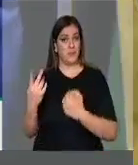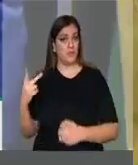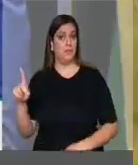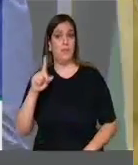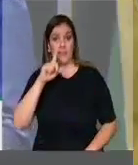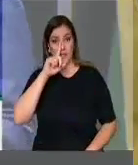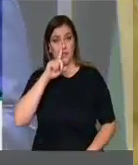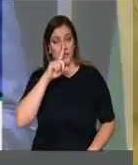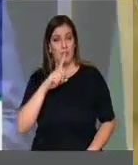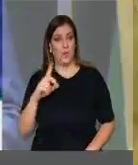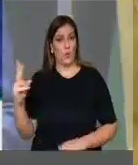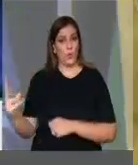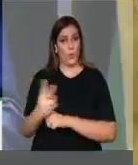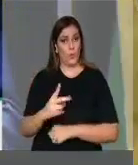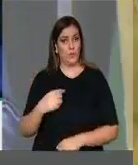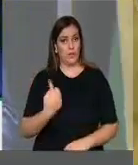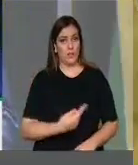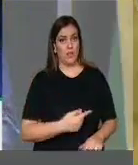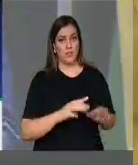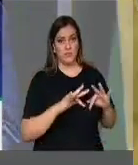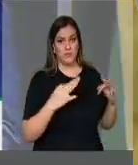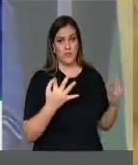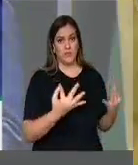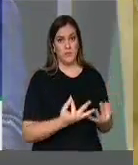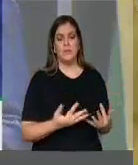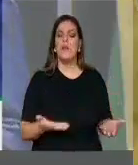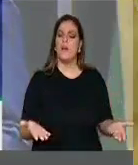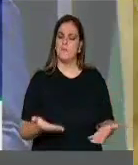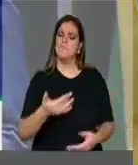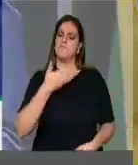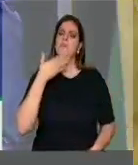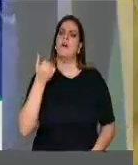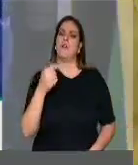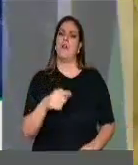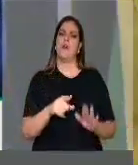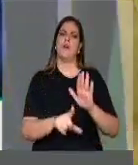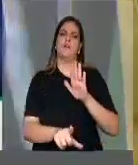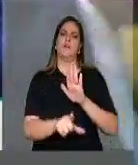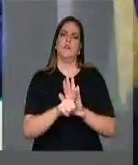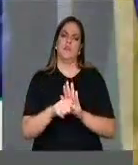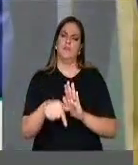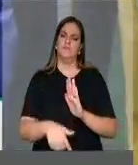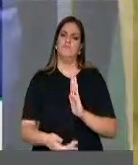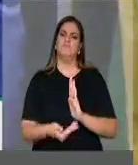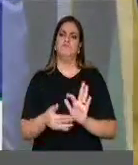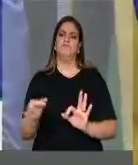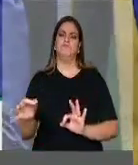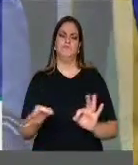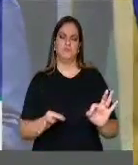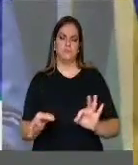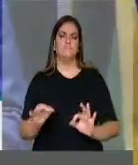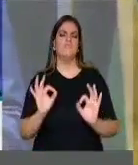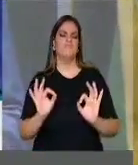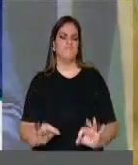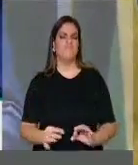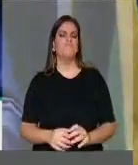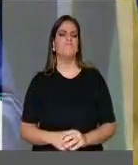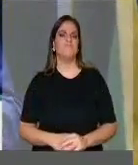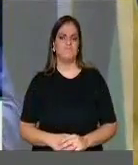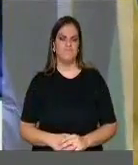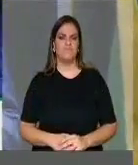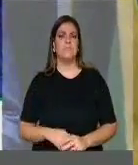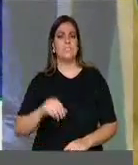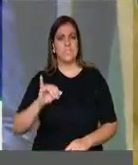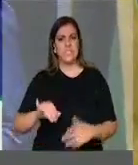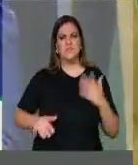das nossas. Portanto, um avanço legislativo deste plenário, que aquele criminoso